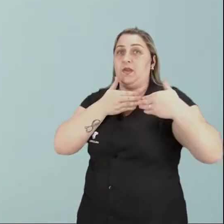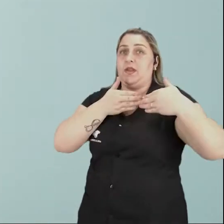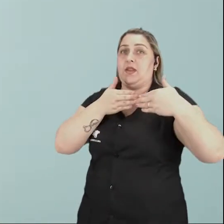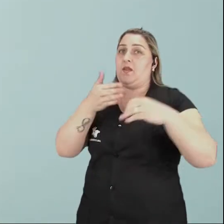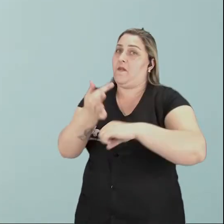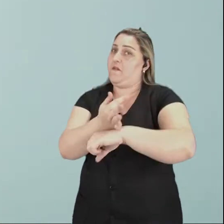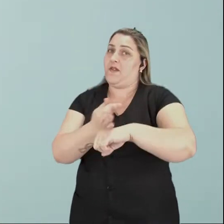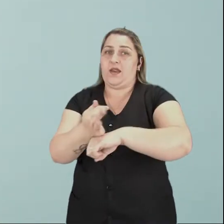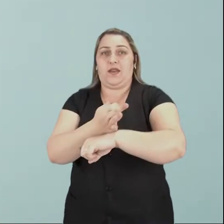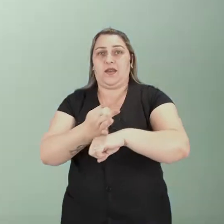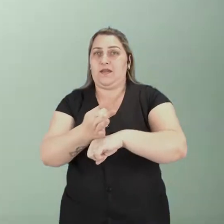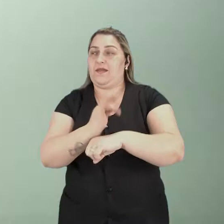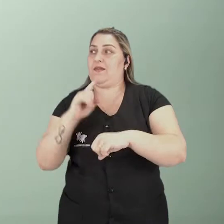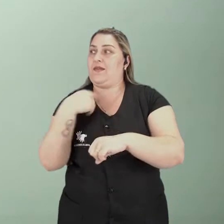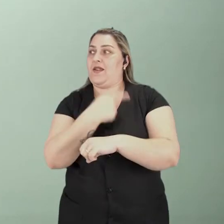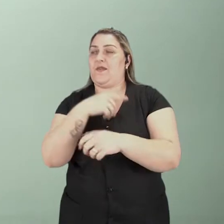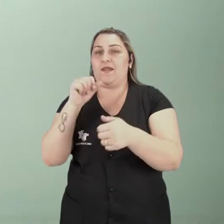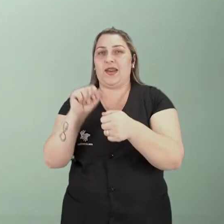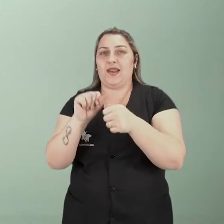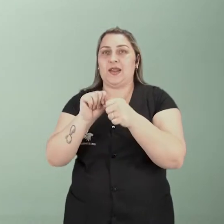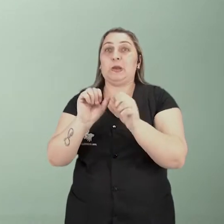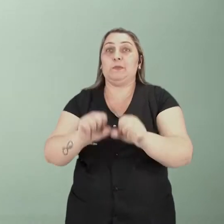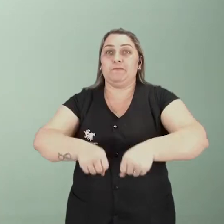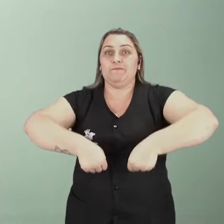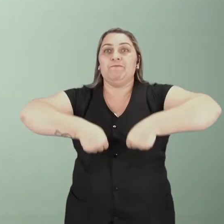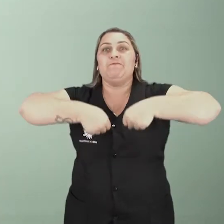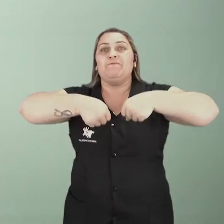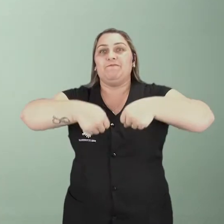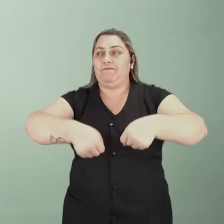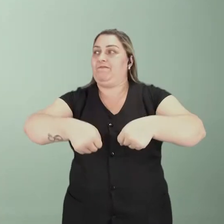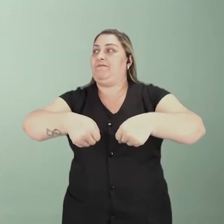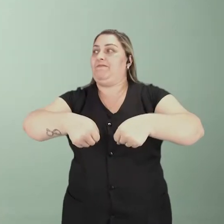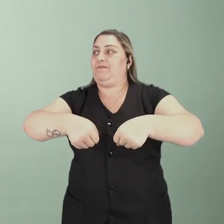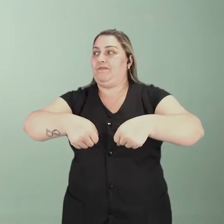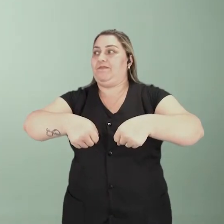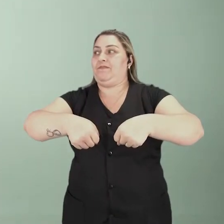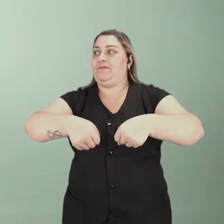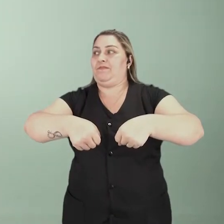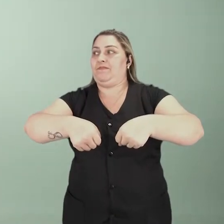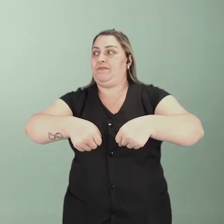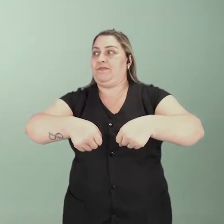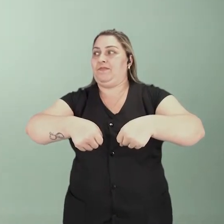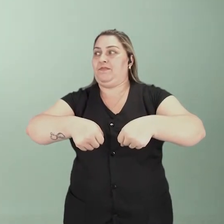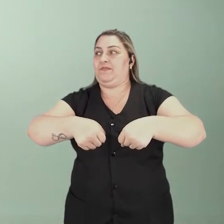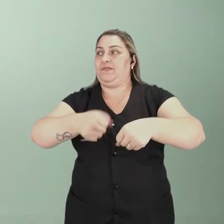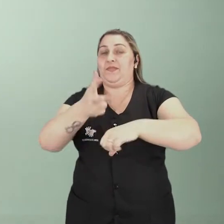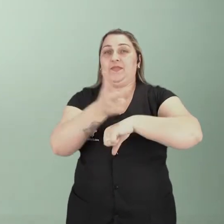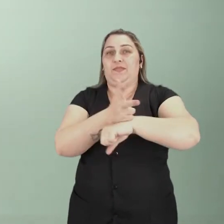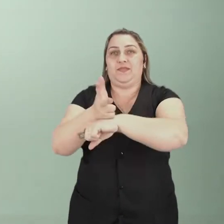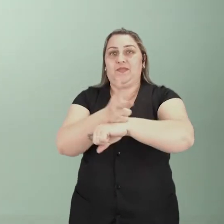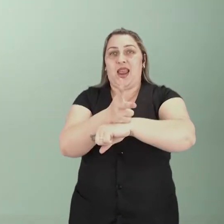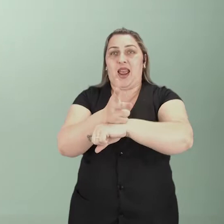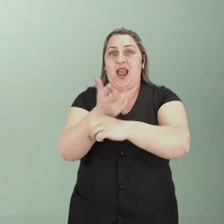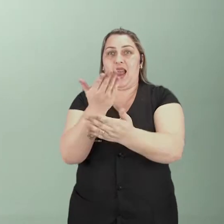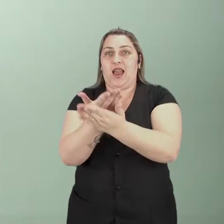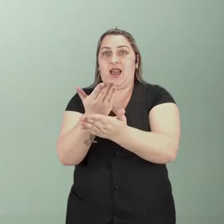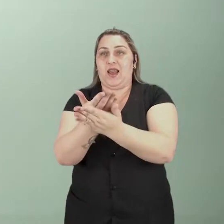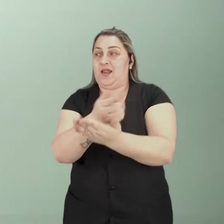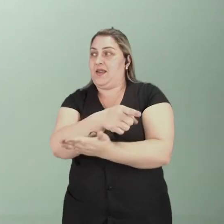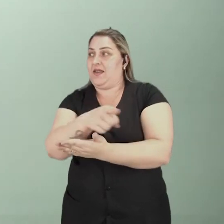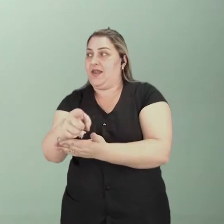férias. Então, a gente está fazendo todo um esforço, de gravar aulas para você, de você